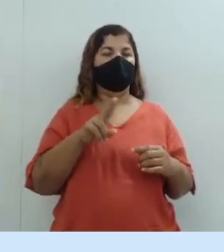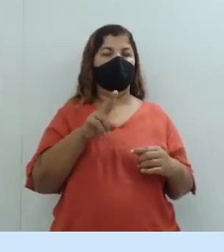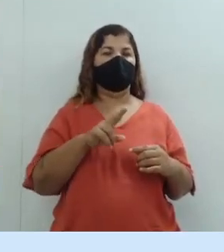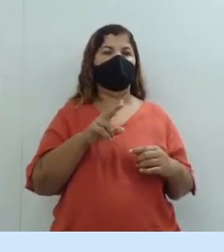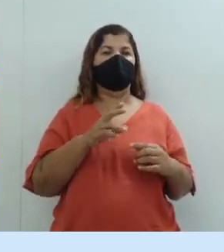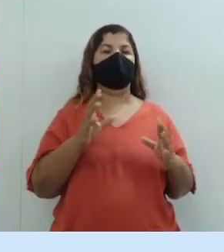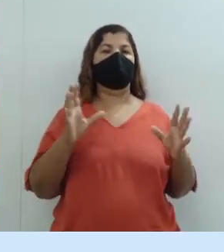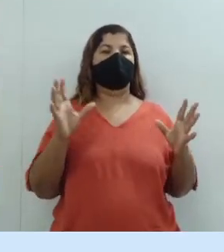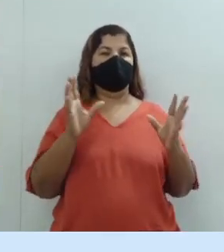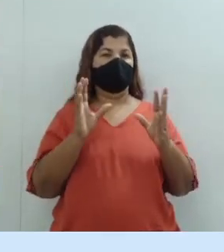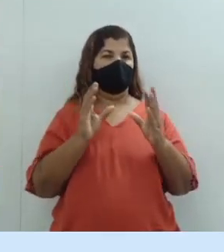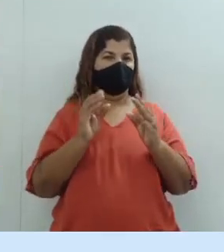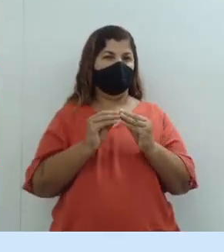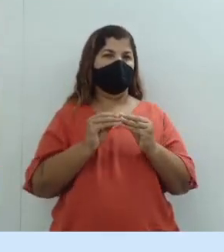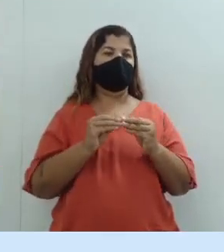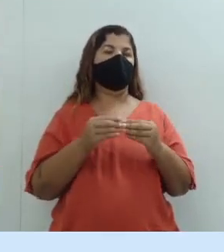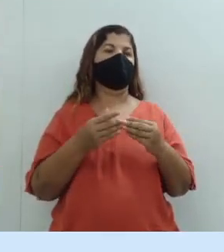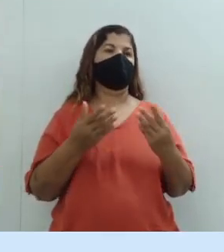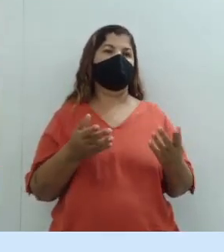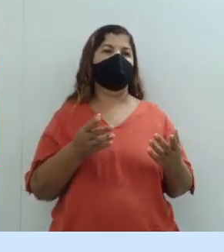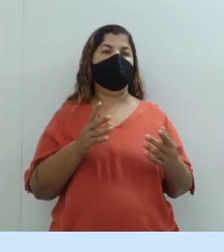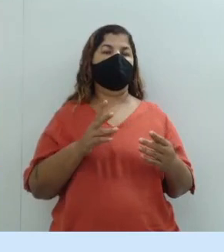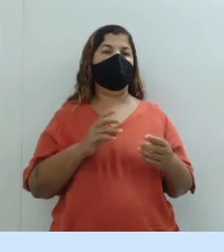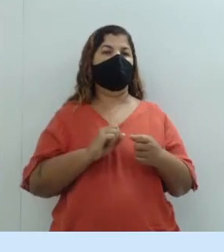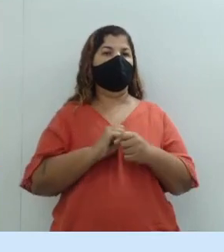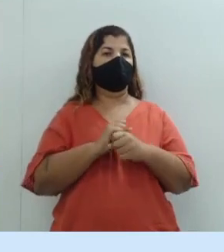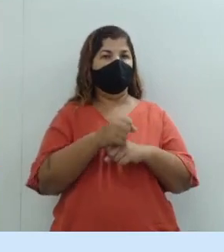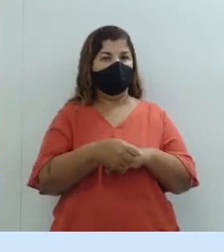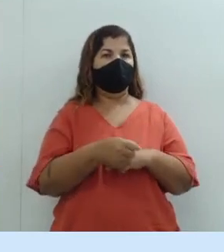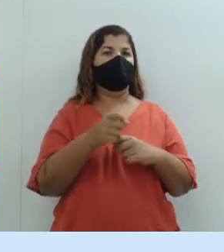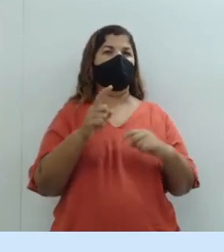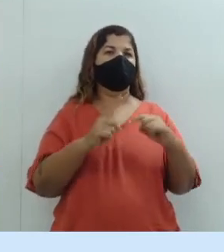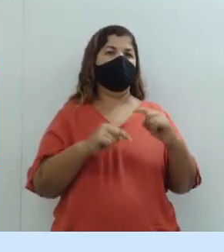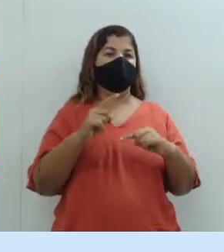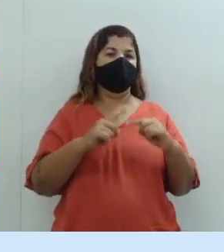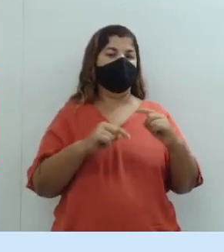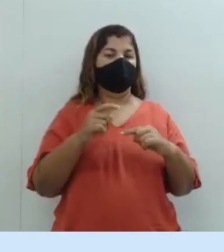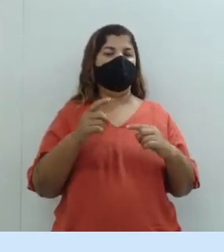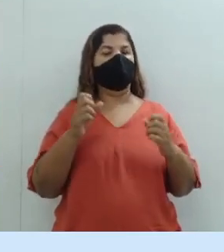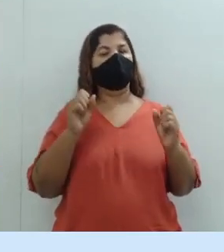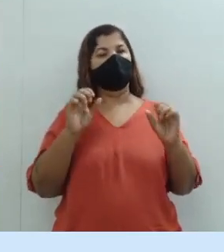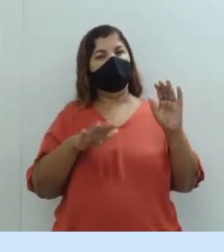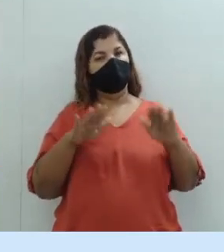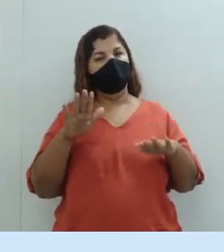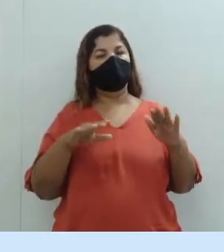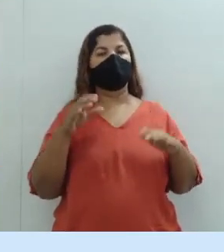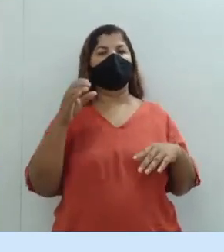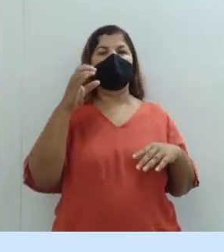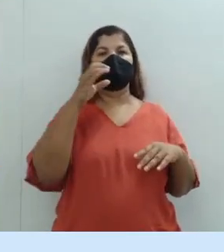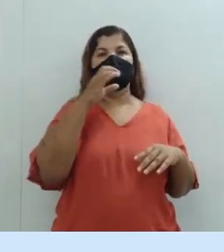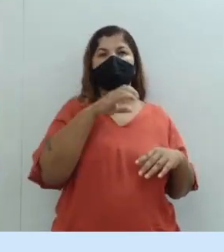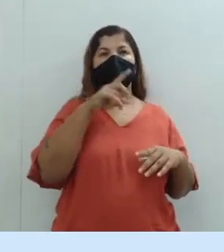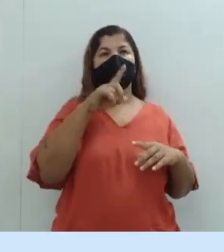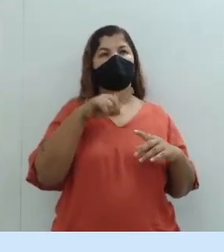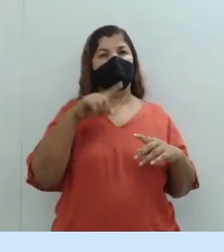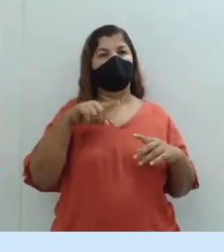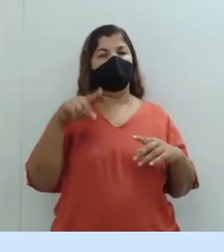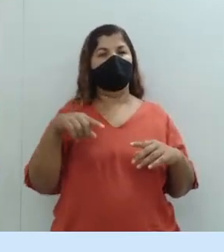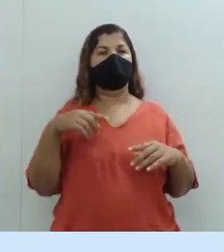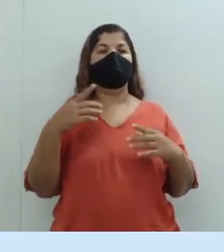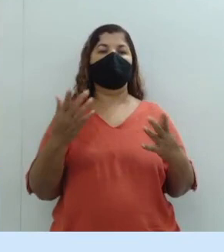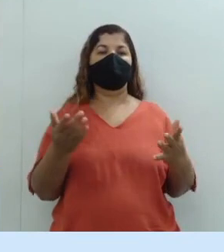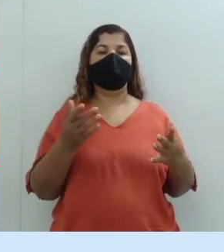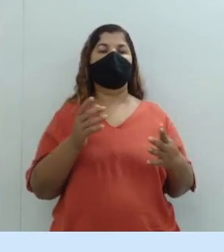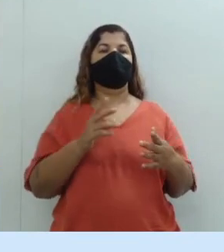a resistividade de um determinado material à medida que eu vou variando ali a sua temperatura. Se ele tem uma temperatura